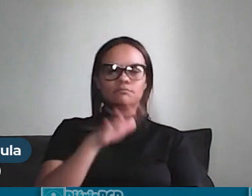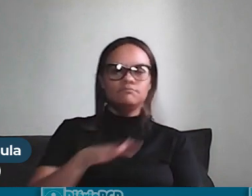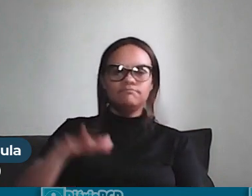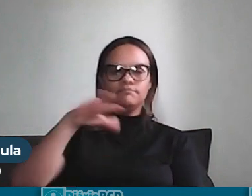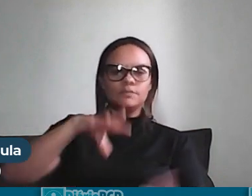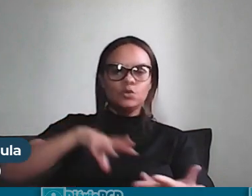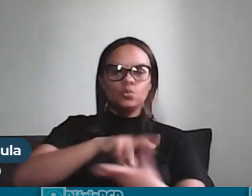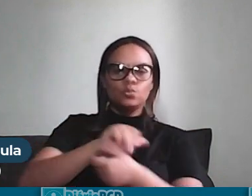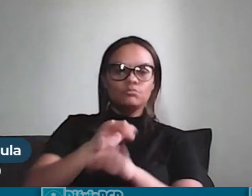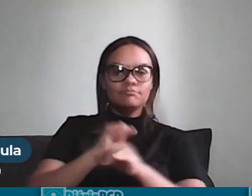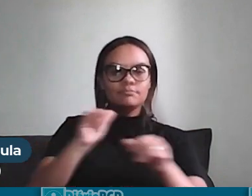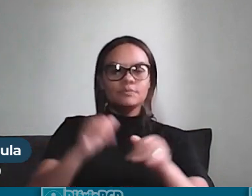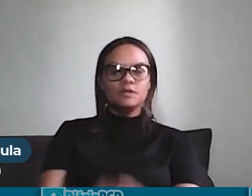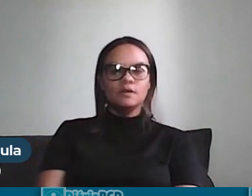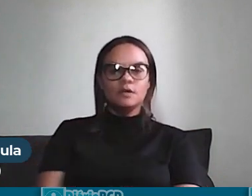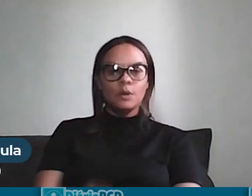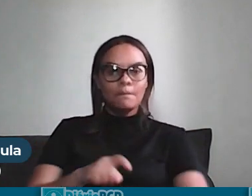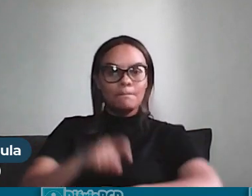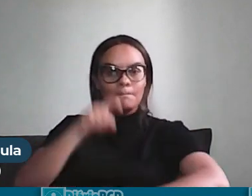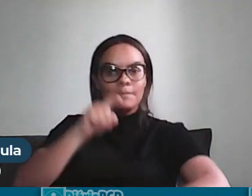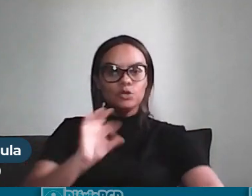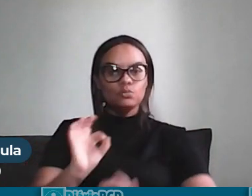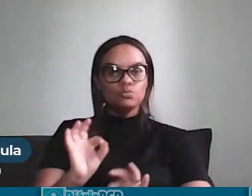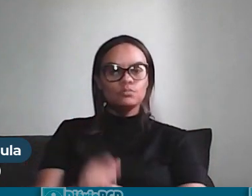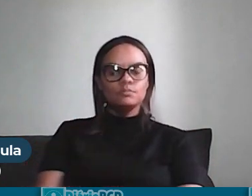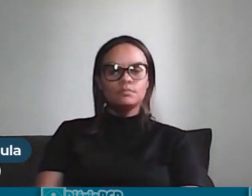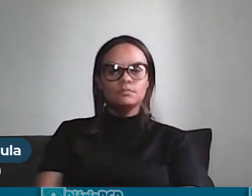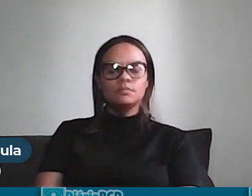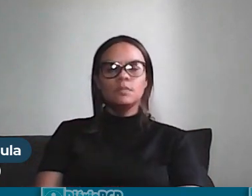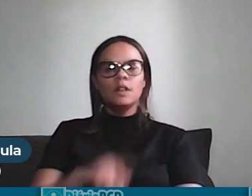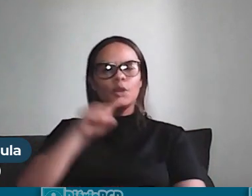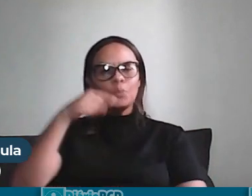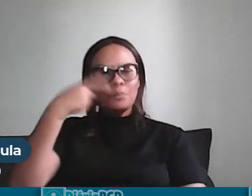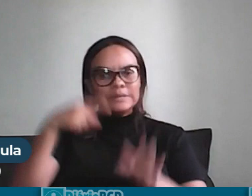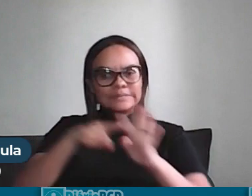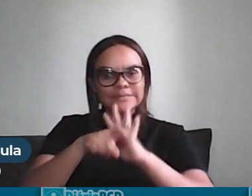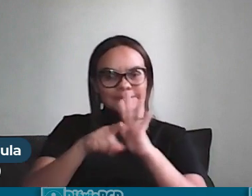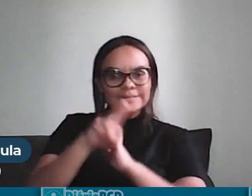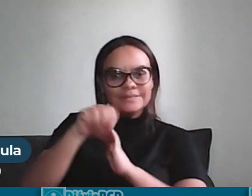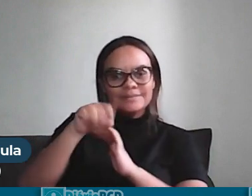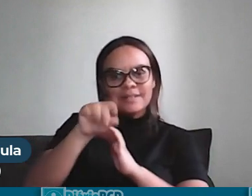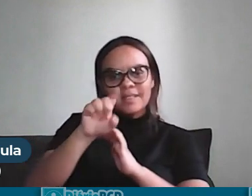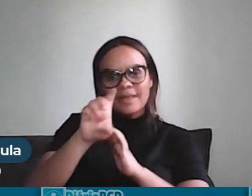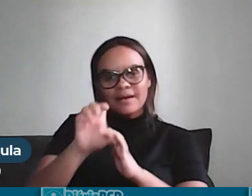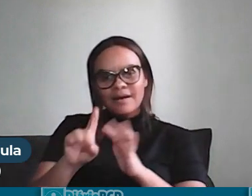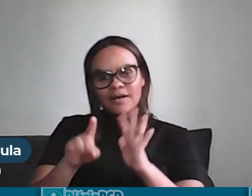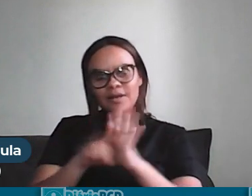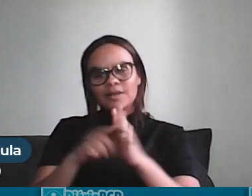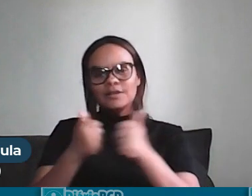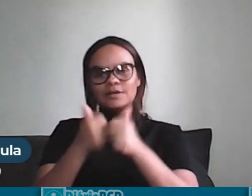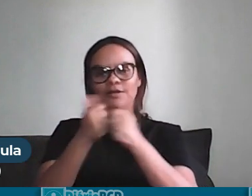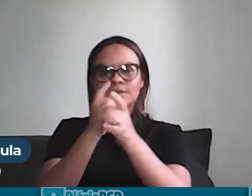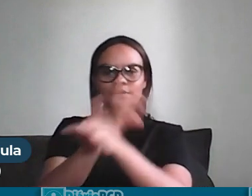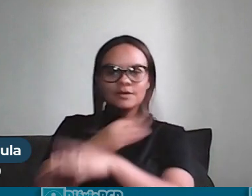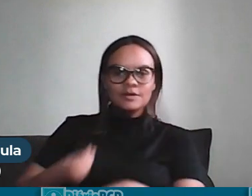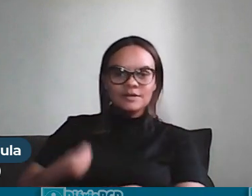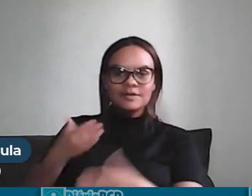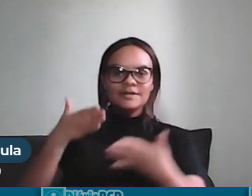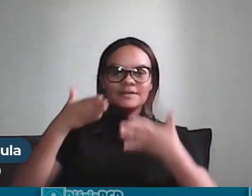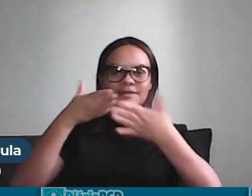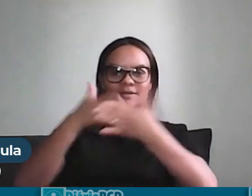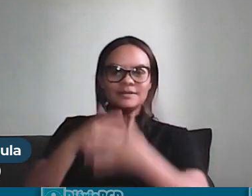Qual é o recado que a senhora deixa nesse momento? Depois da PNAD, estamos aí perto de completar o Viver Sem